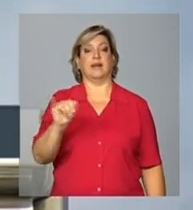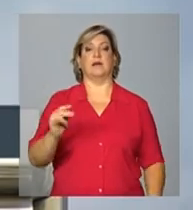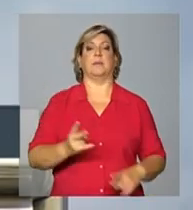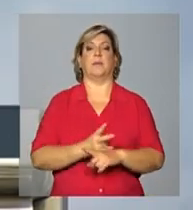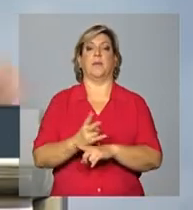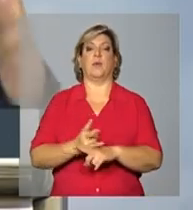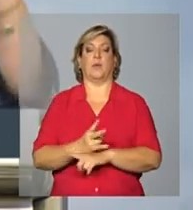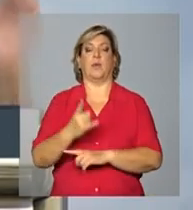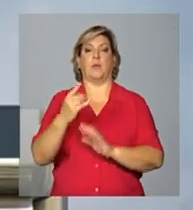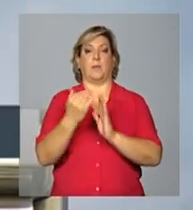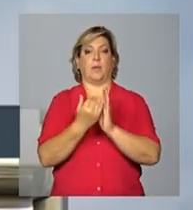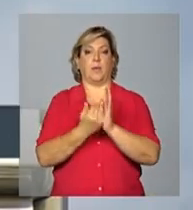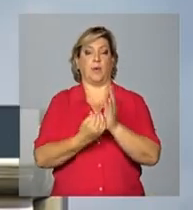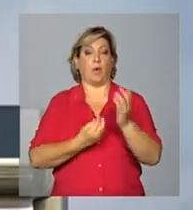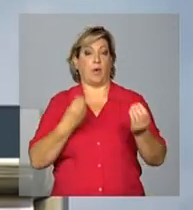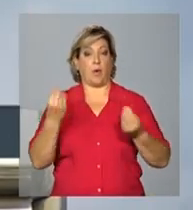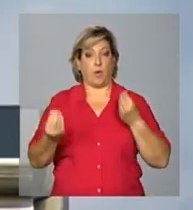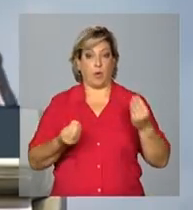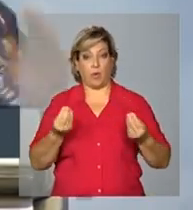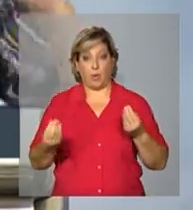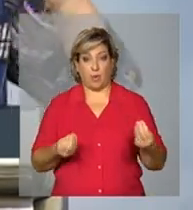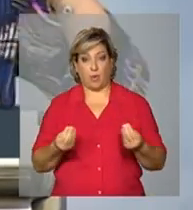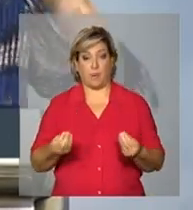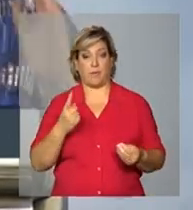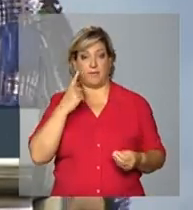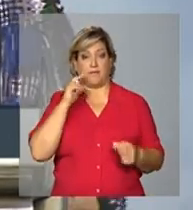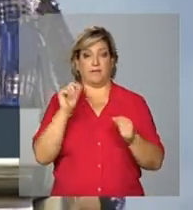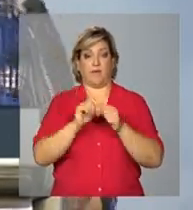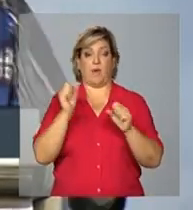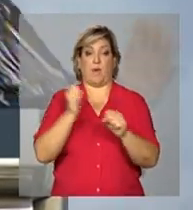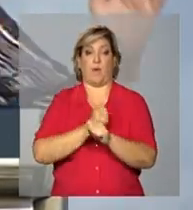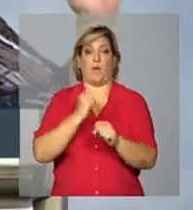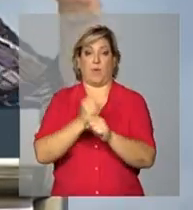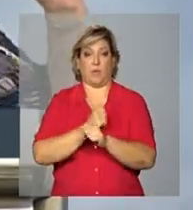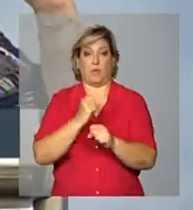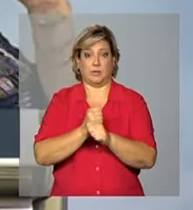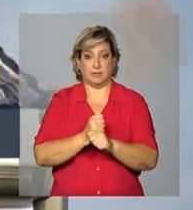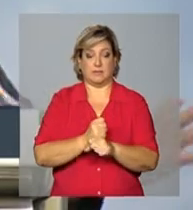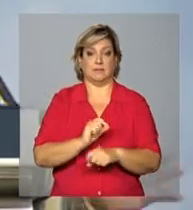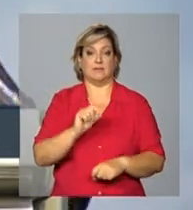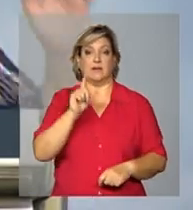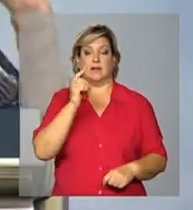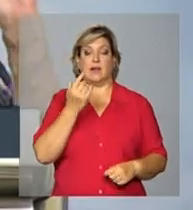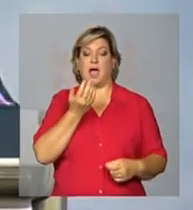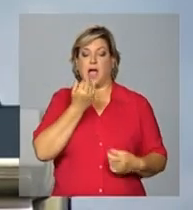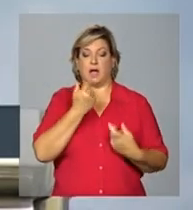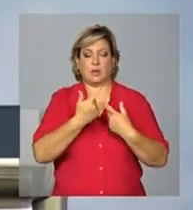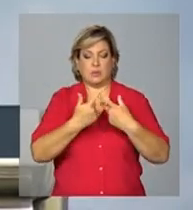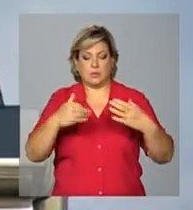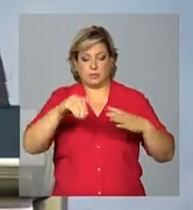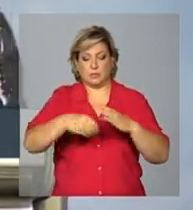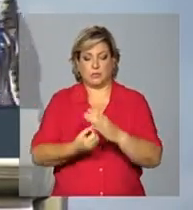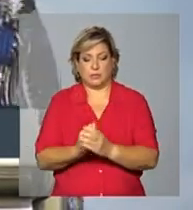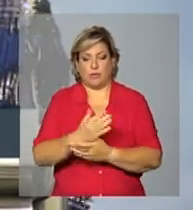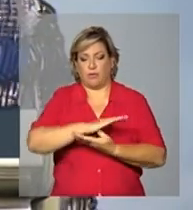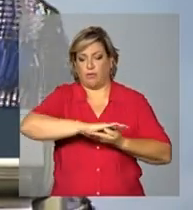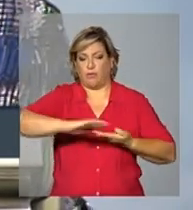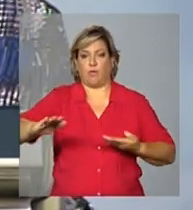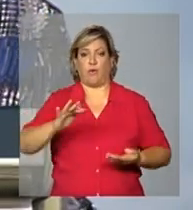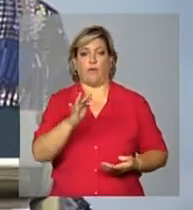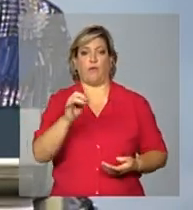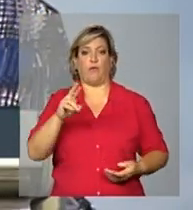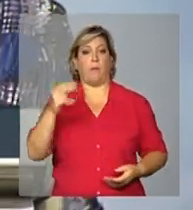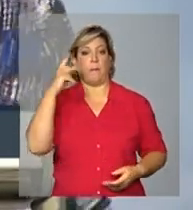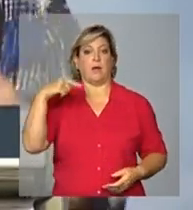um programa de silagem, ou seja, de construção de alimentos, de forragem para as